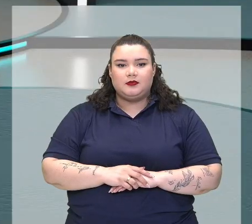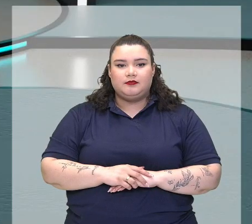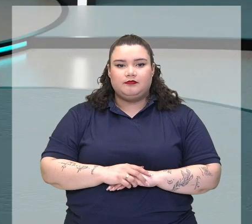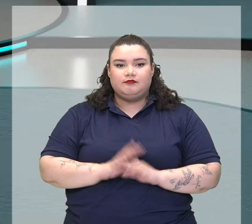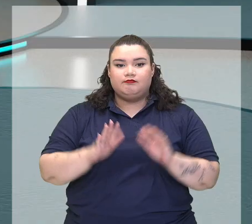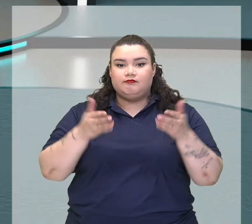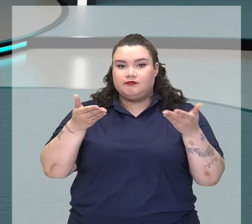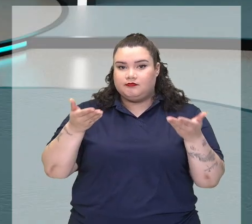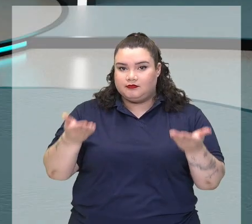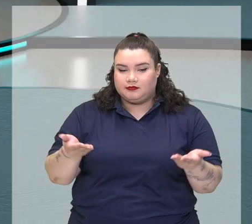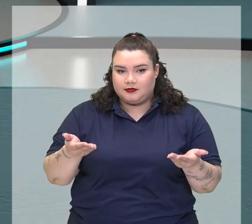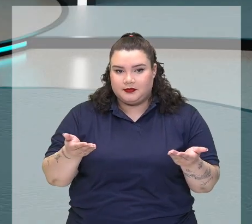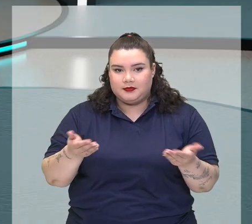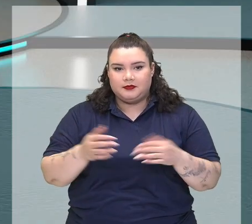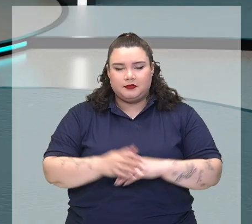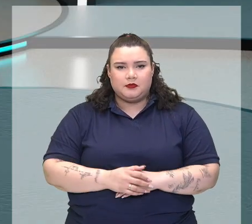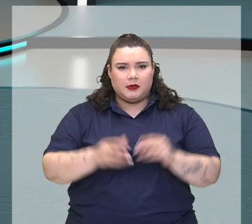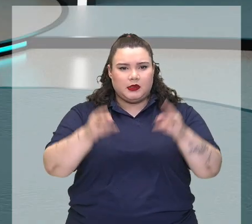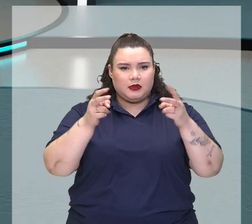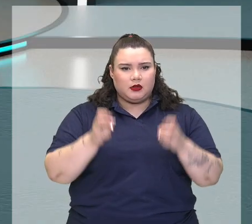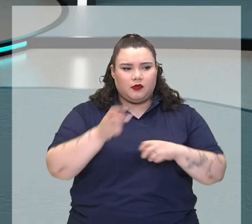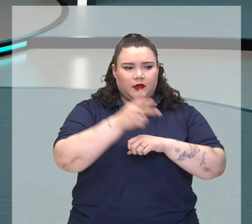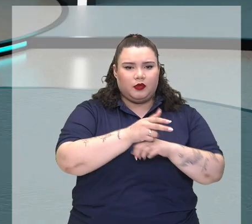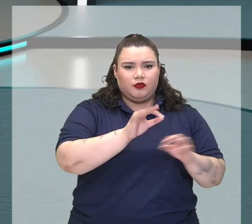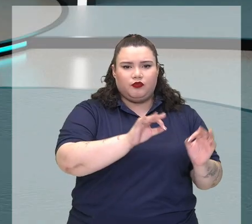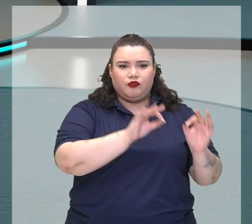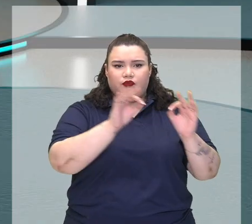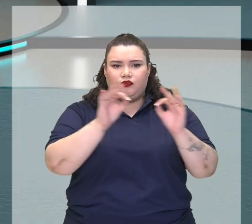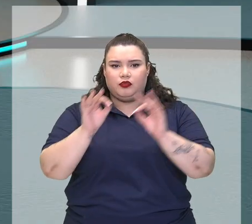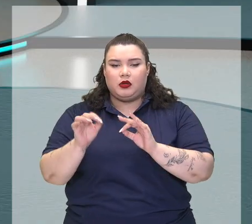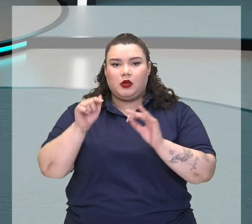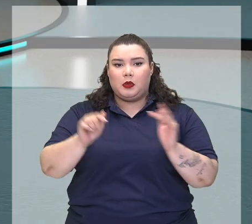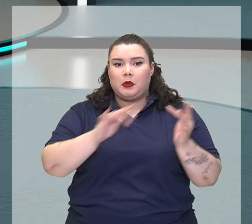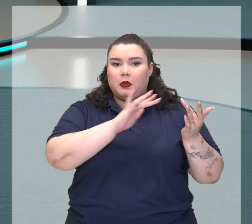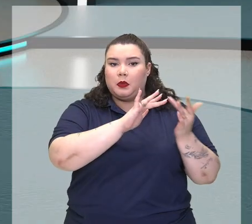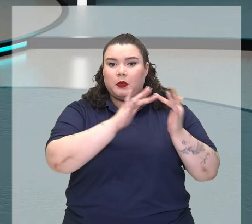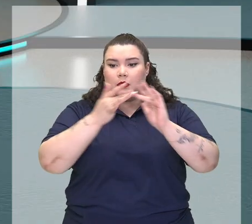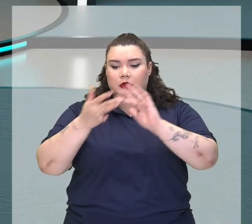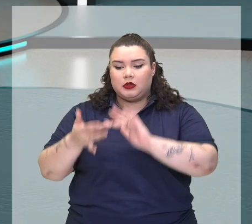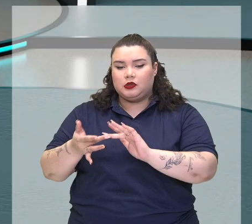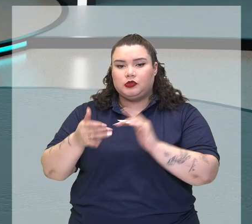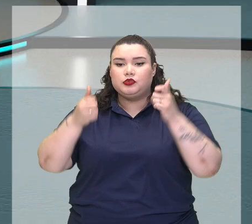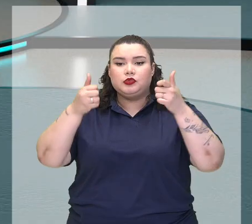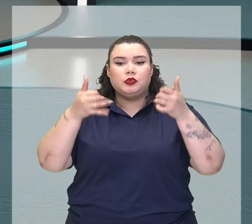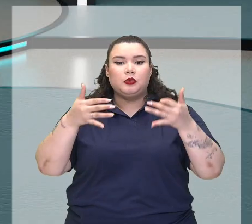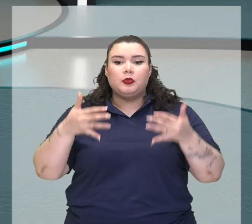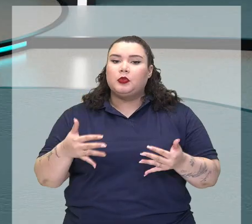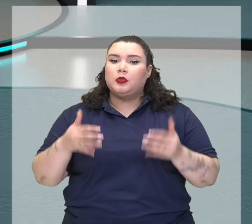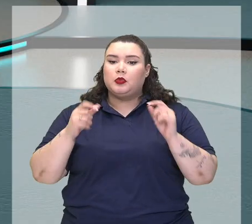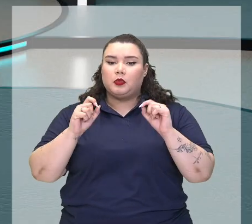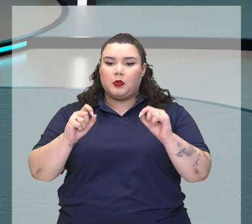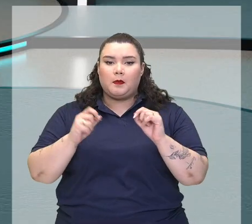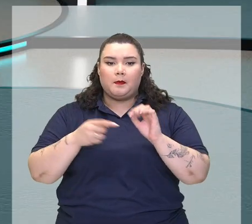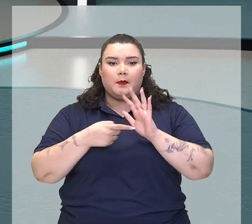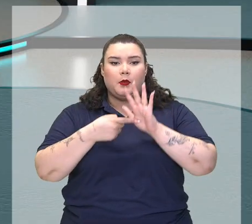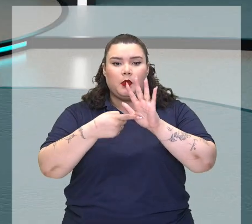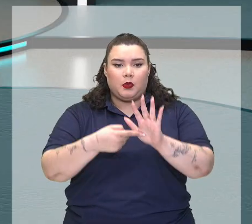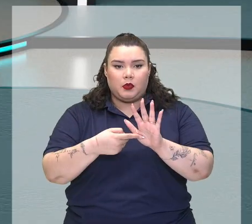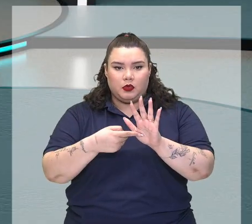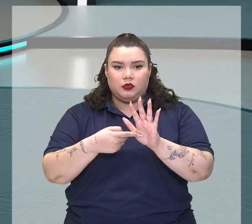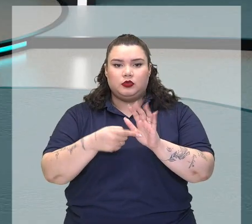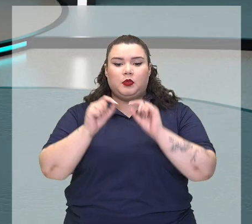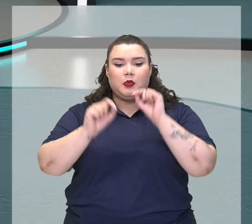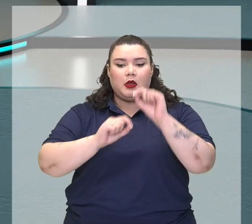Então, turmas, vimos que esse contexto todo traz a visibilidade àqueles